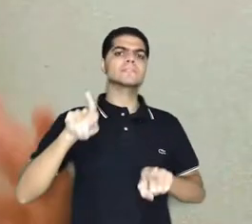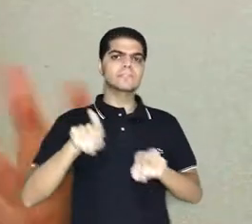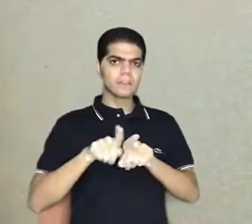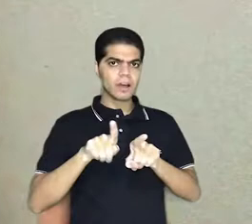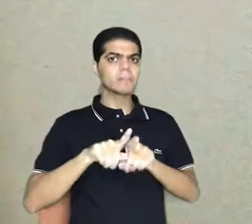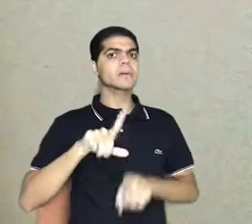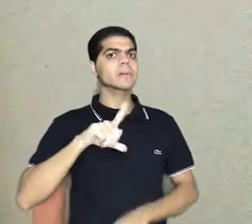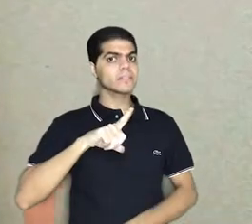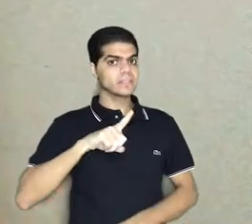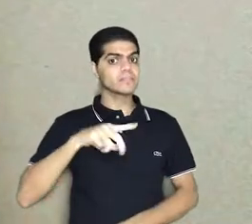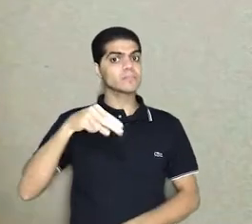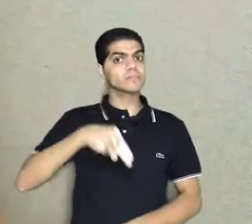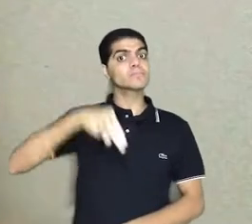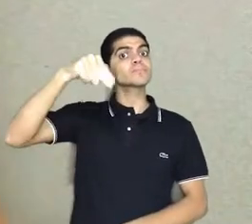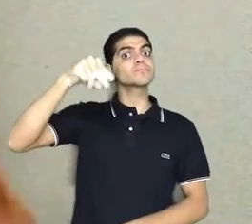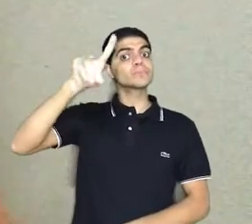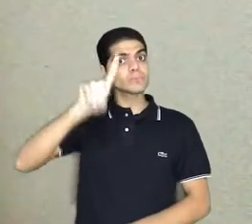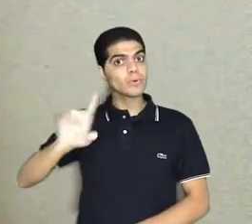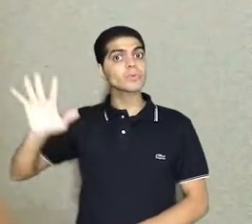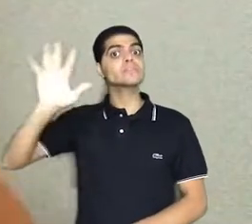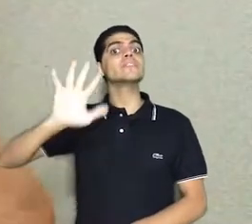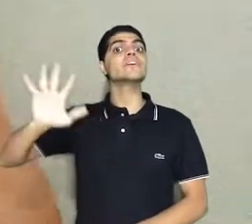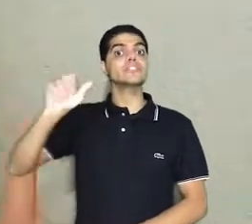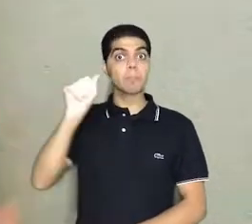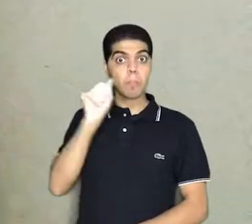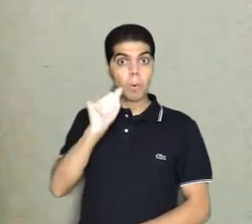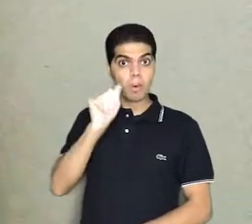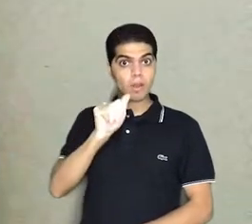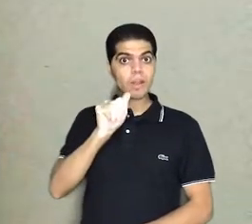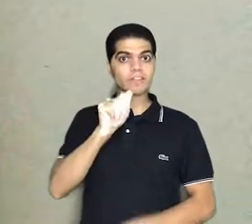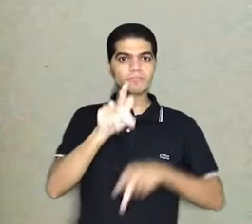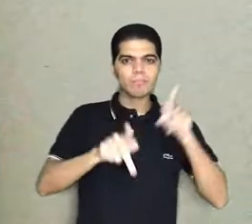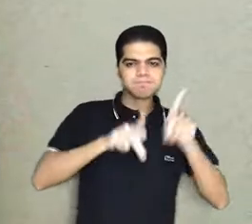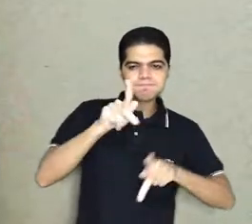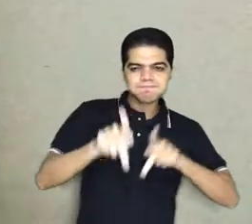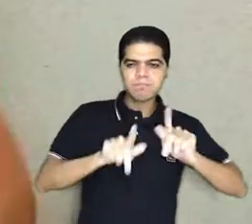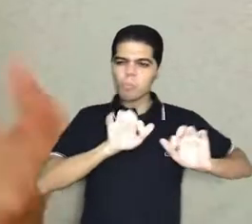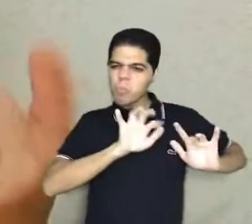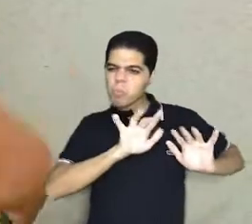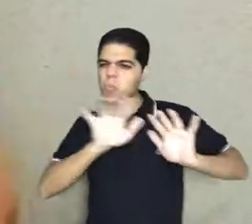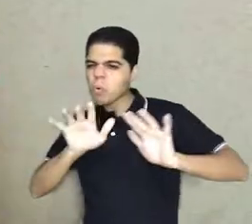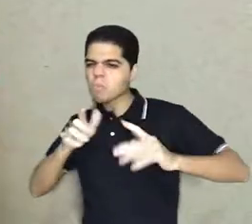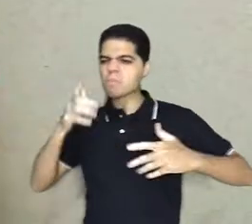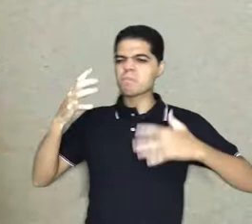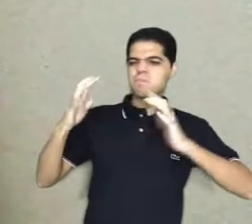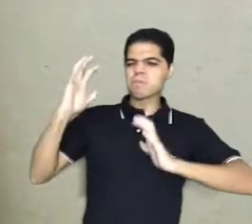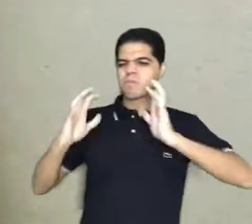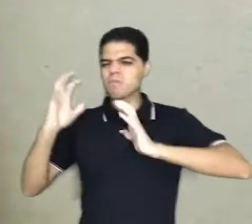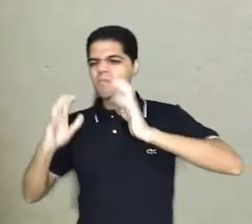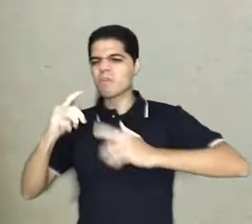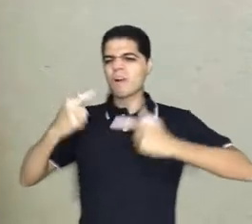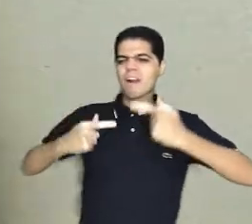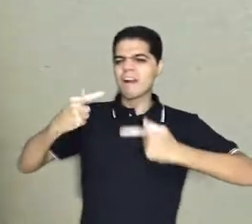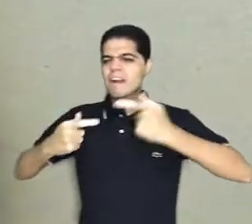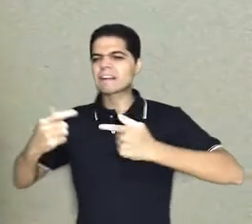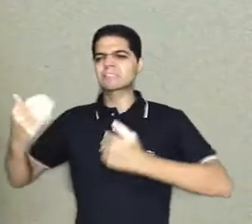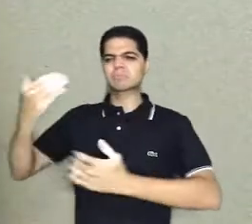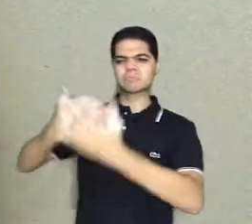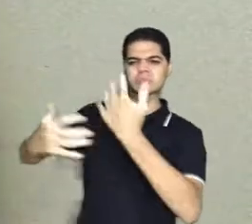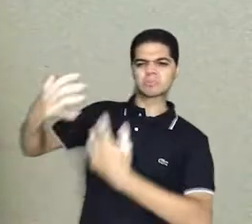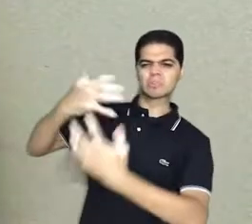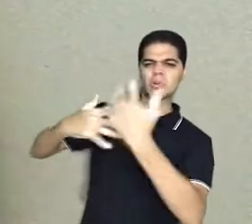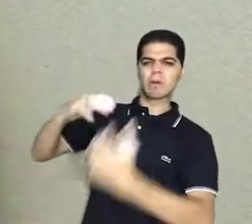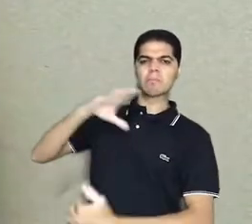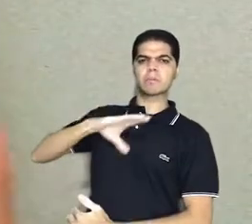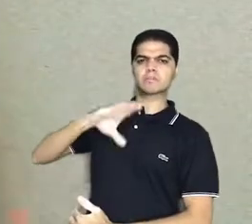principalmente no Nordeste brasileiro, onde mulheres populares iam lutar contra as tropas portuguesas que ainda continuavam a invadir o território. E hoje eu vou